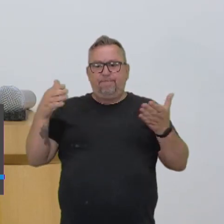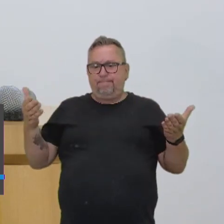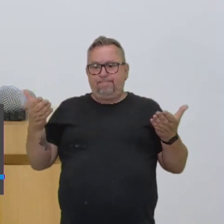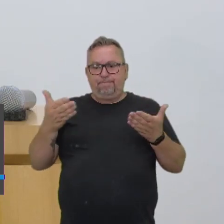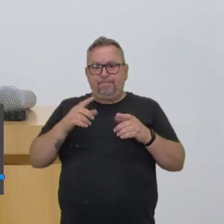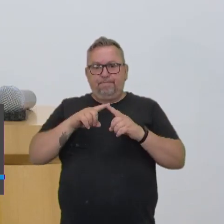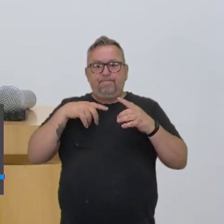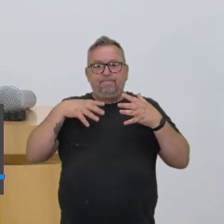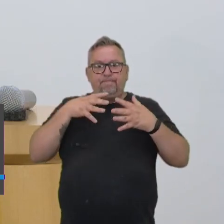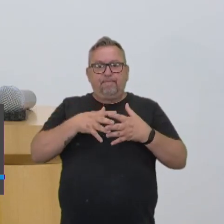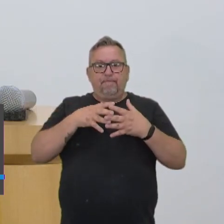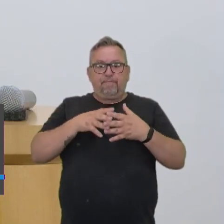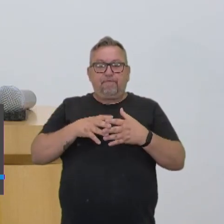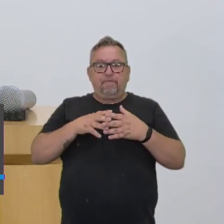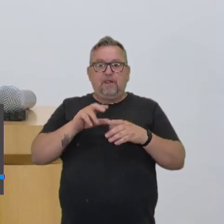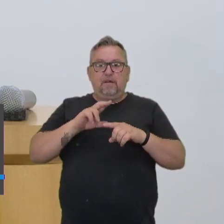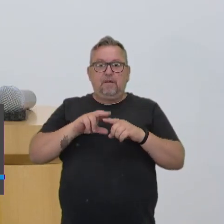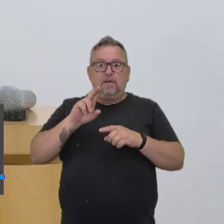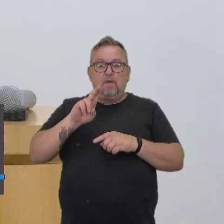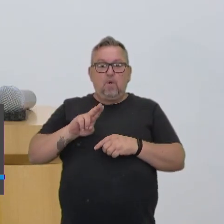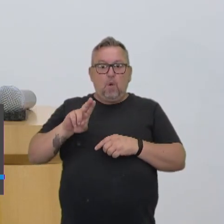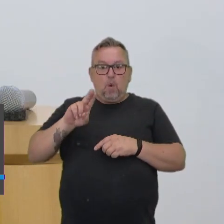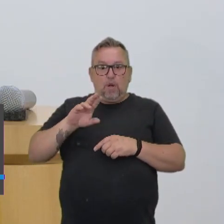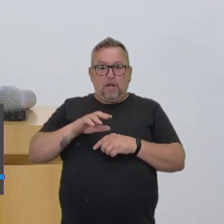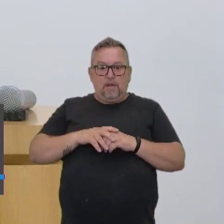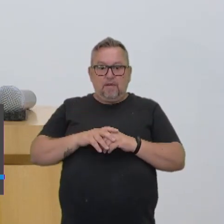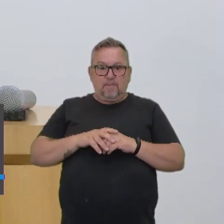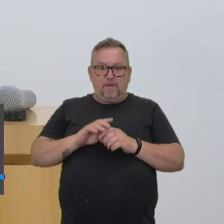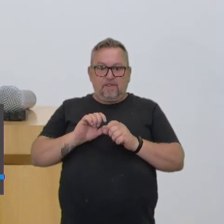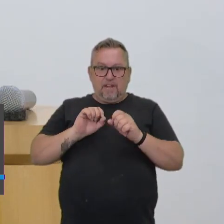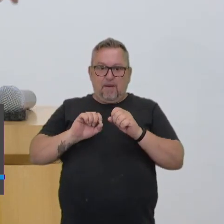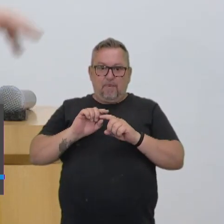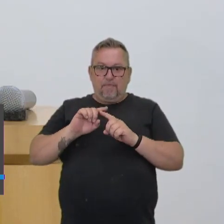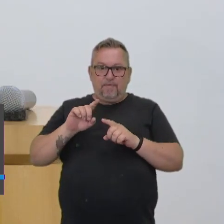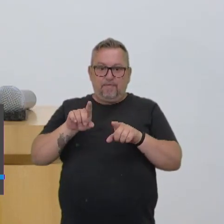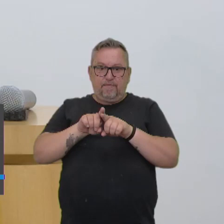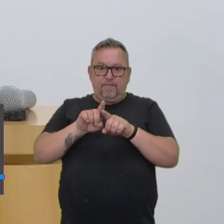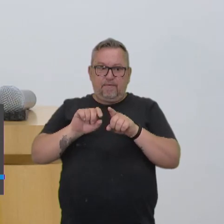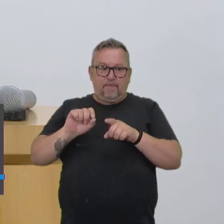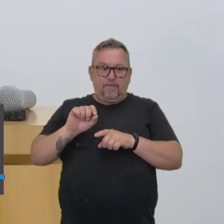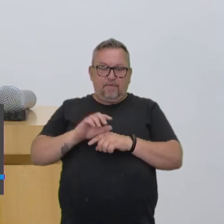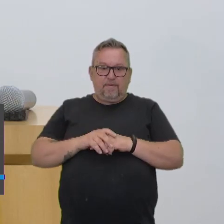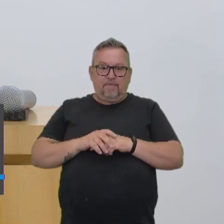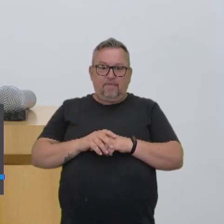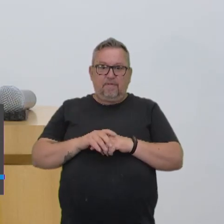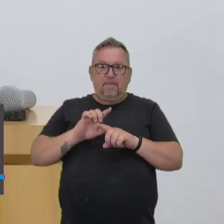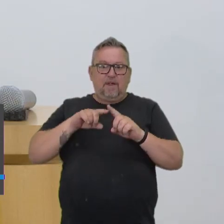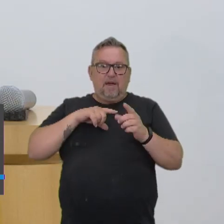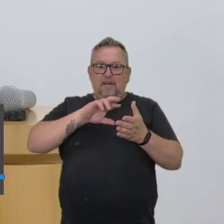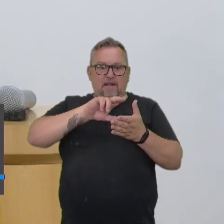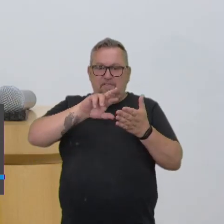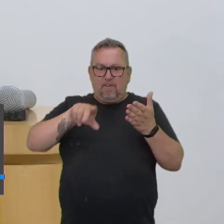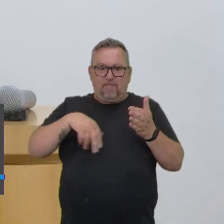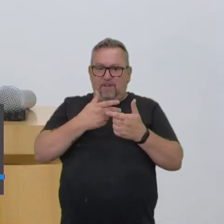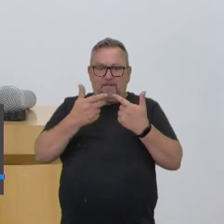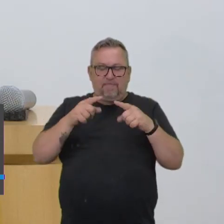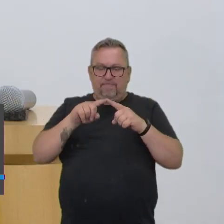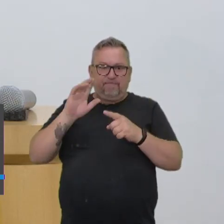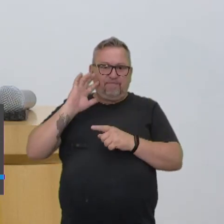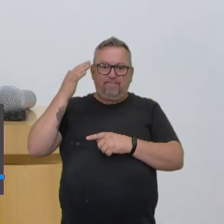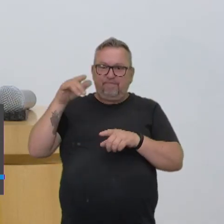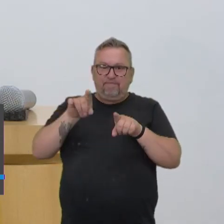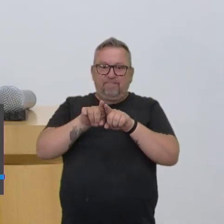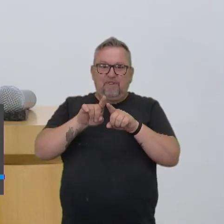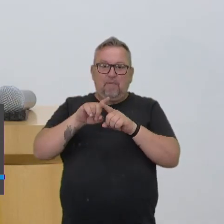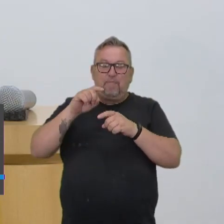o conflito da Ucrânia, que a galera tá meio que esquecida, mas que tá acontecendo ali. A gente tem várias guerras acontecendo no